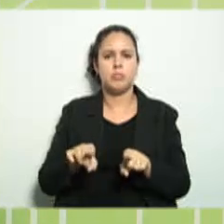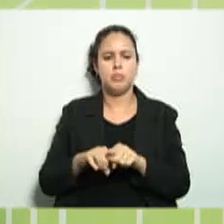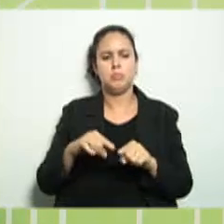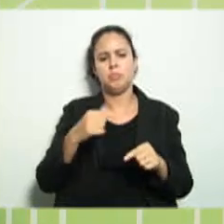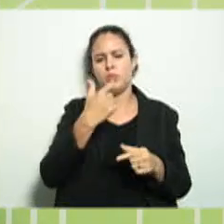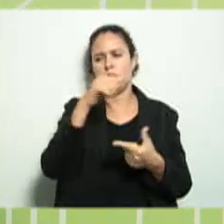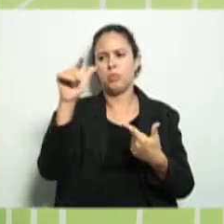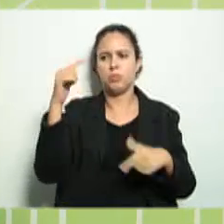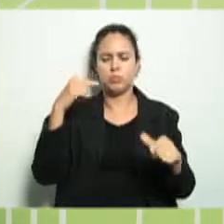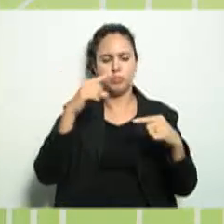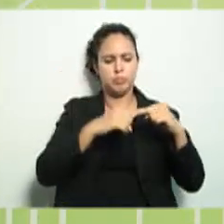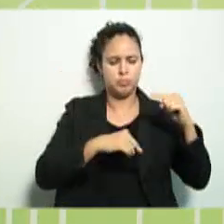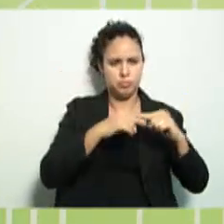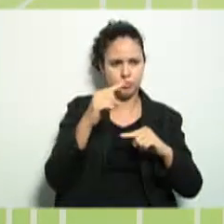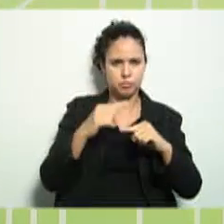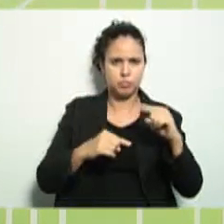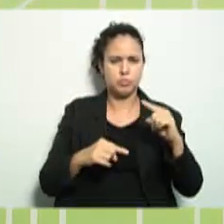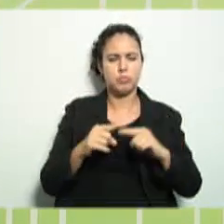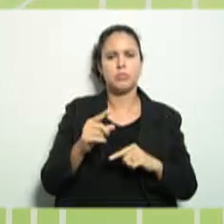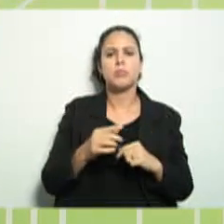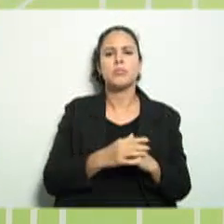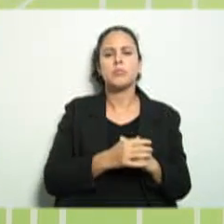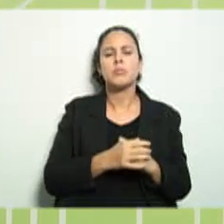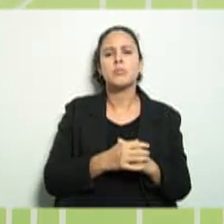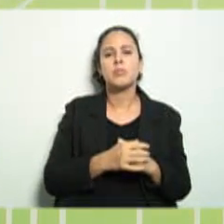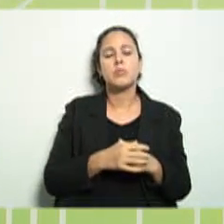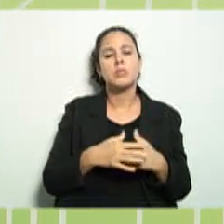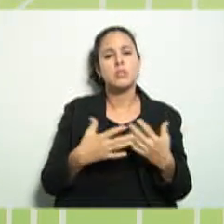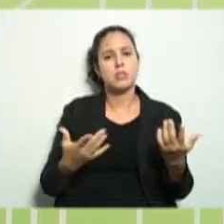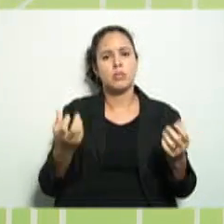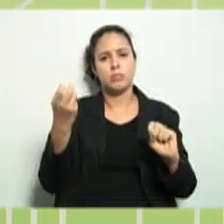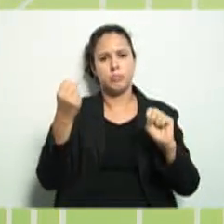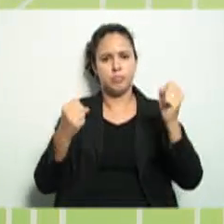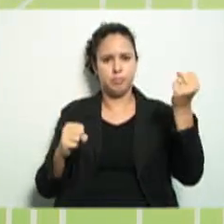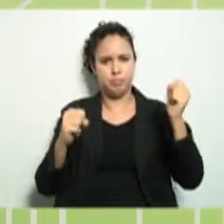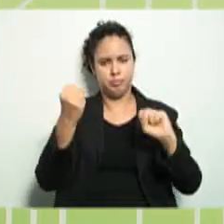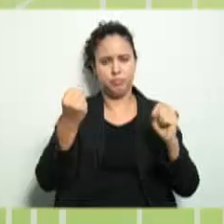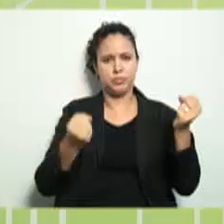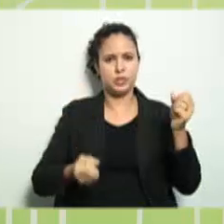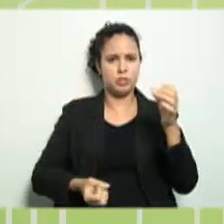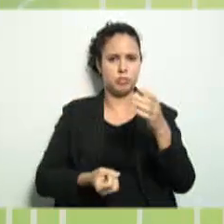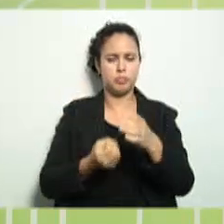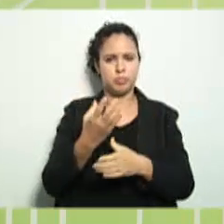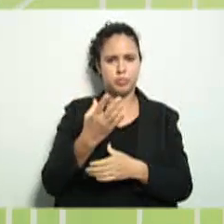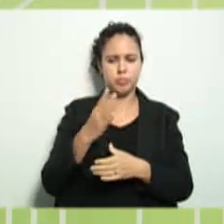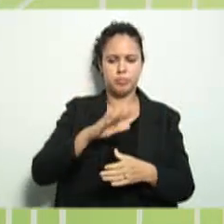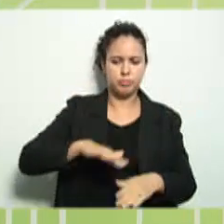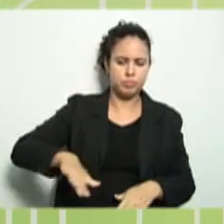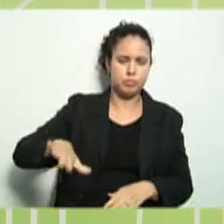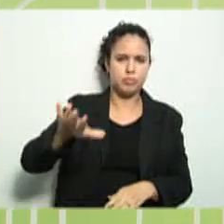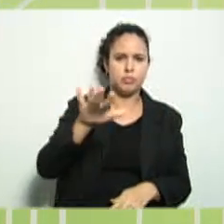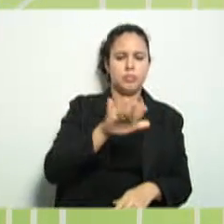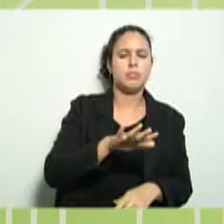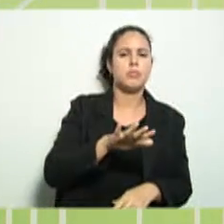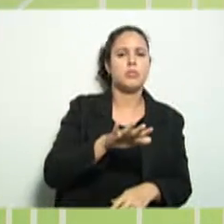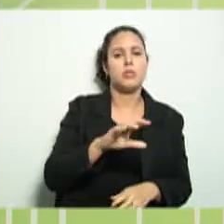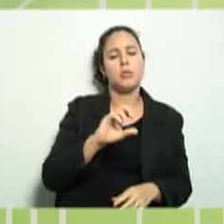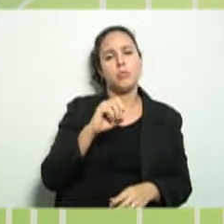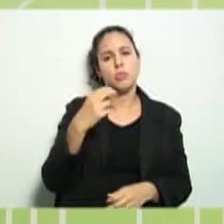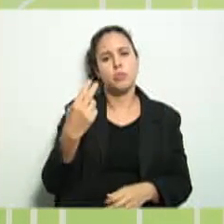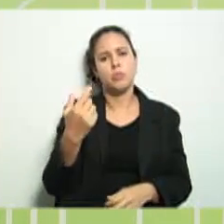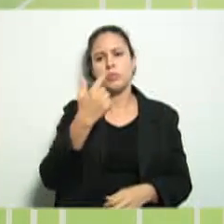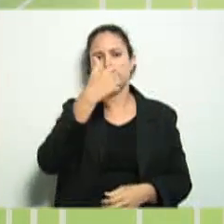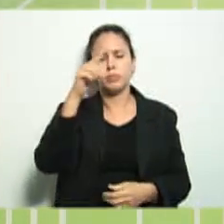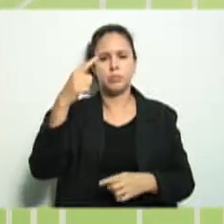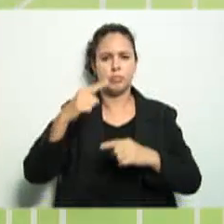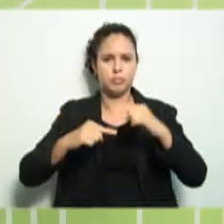de subsistência. Quando uma agroindústria dessa de polpas de fruta é criada na sua região ou de algum outro produto, que você